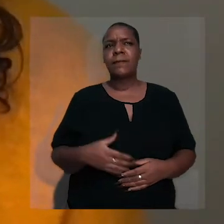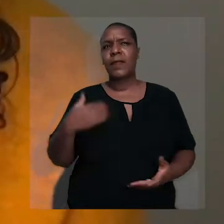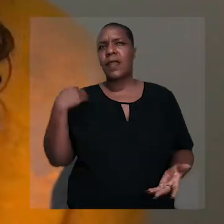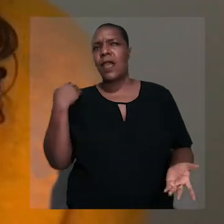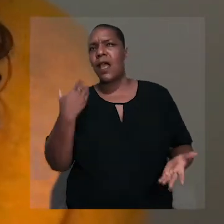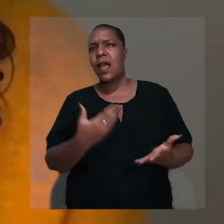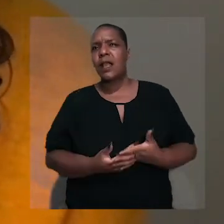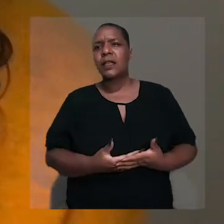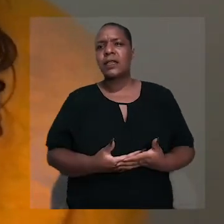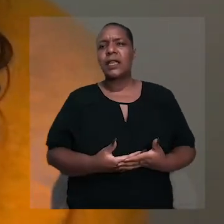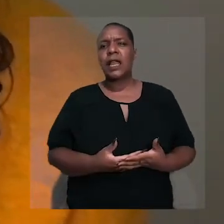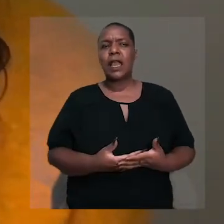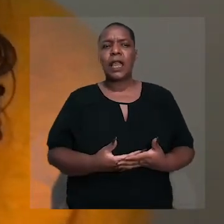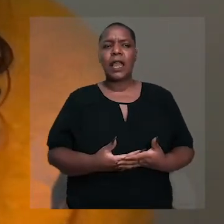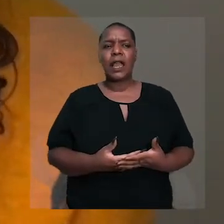Até você